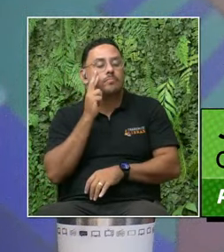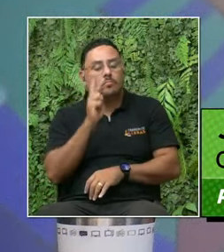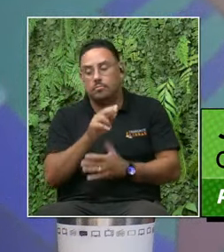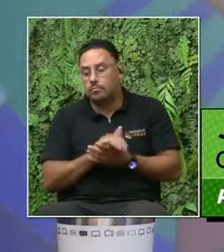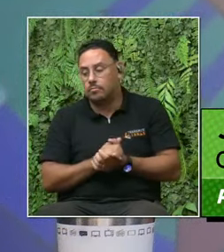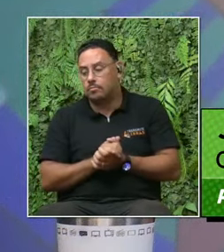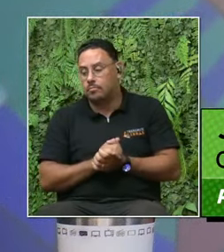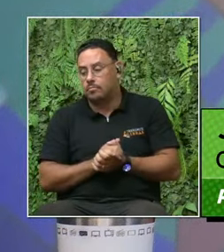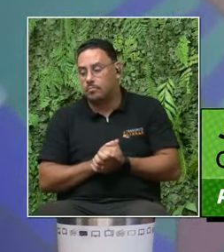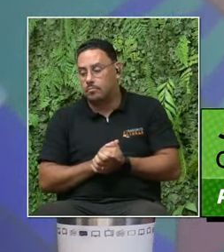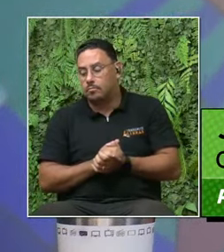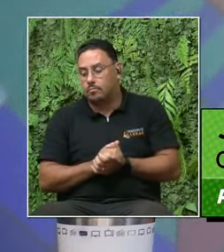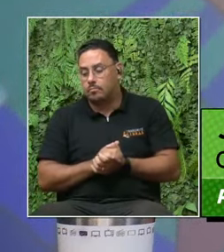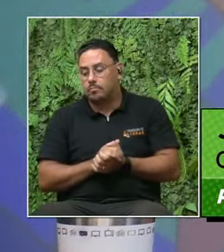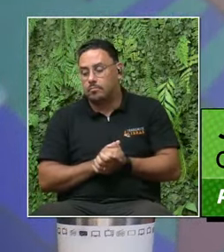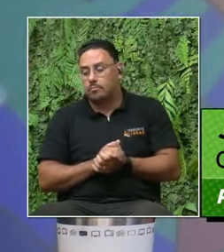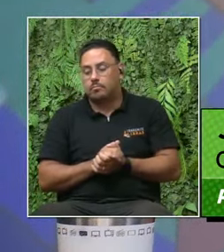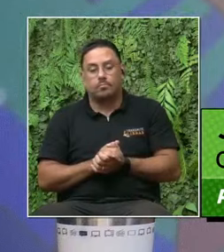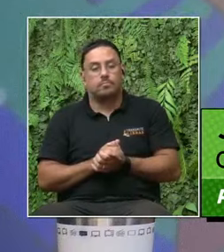vamos